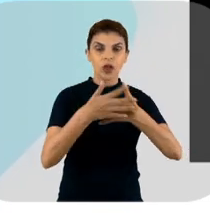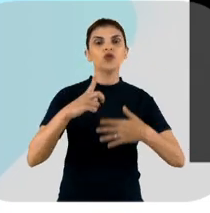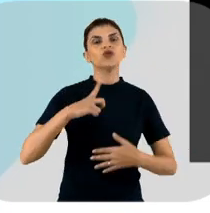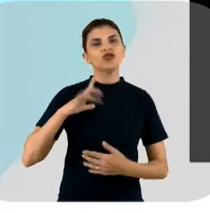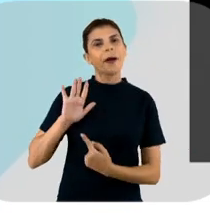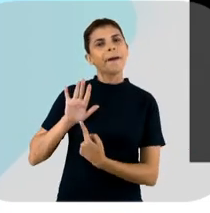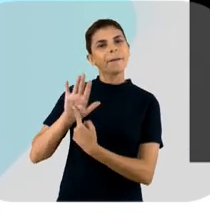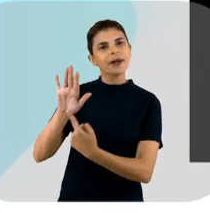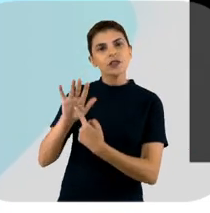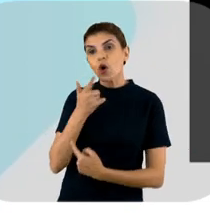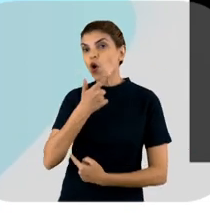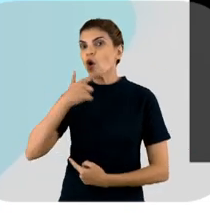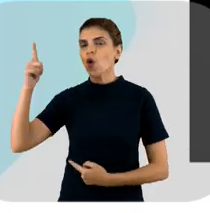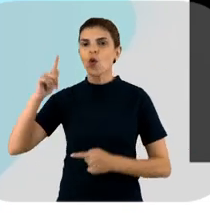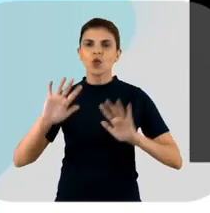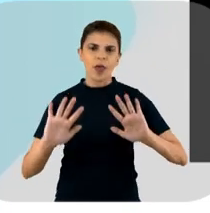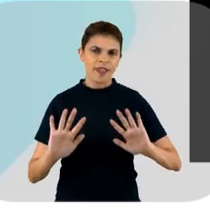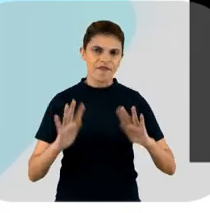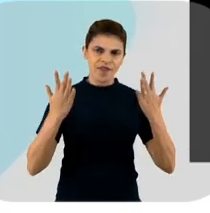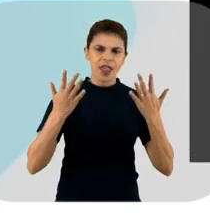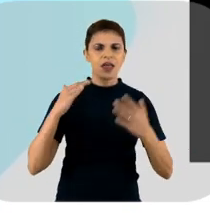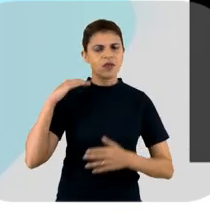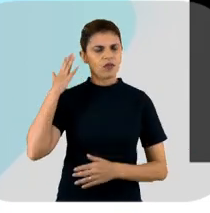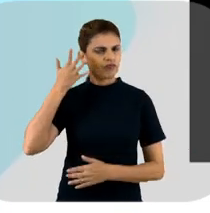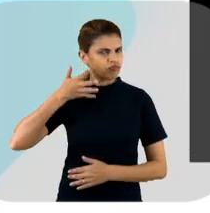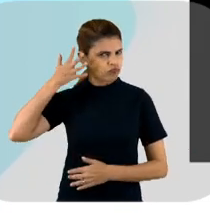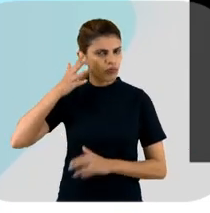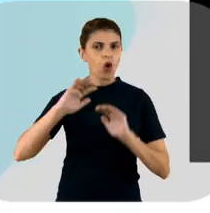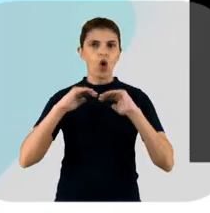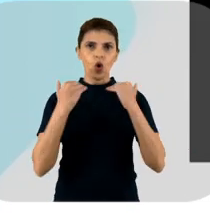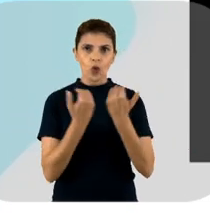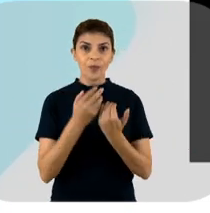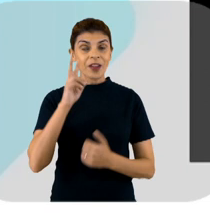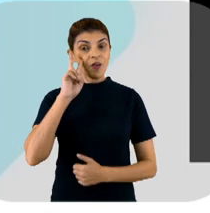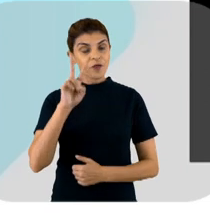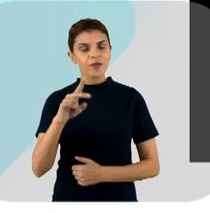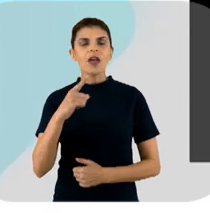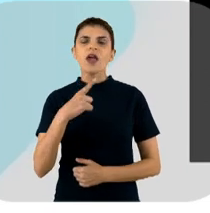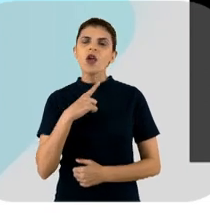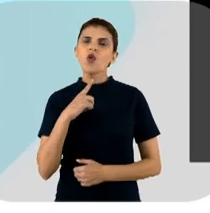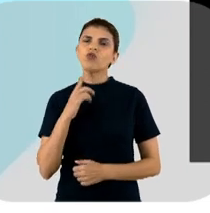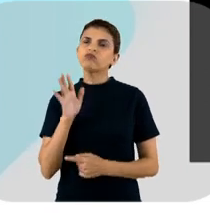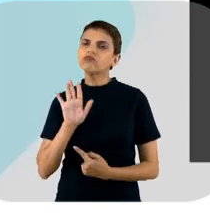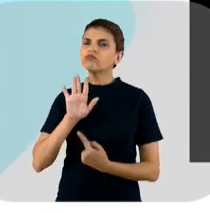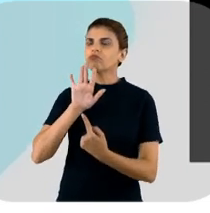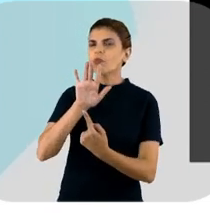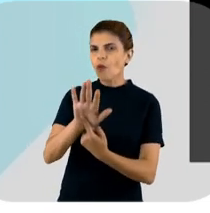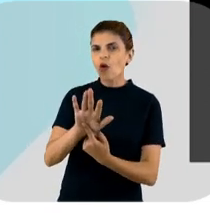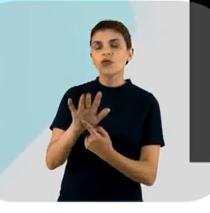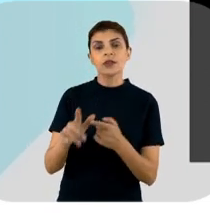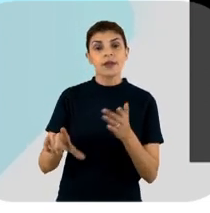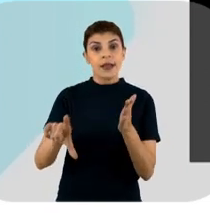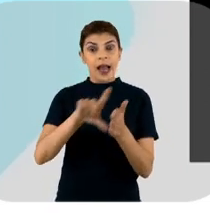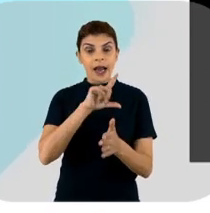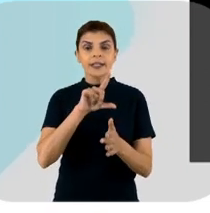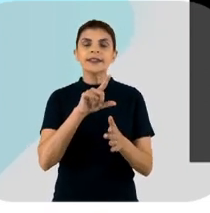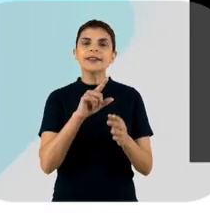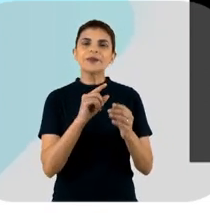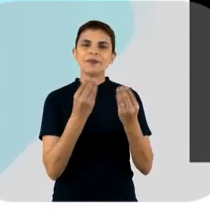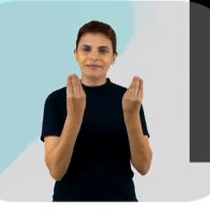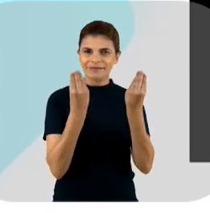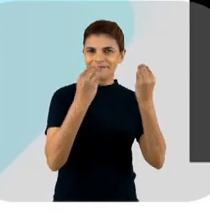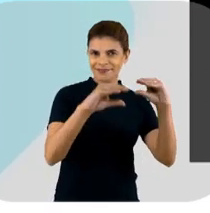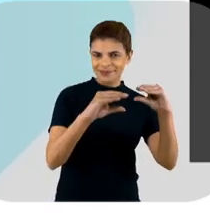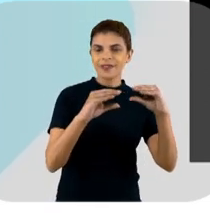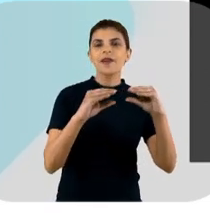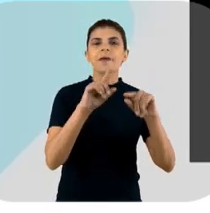que eu tinha num outro evento. E veja, aqui eu, antes de passar para as